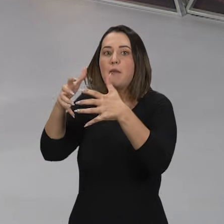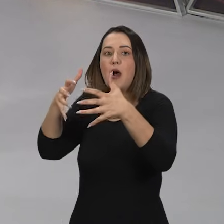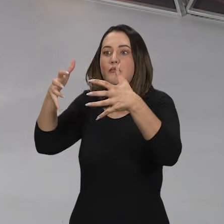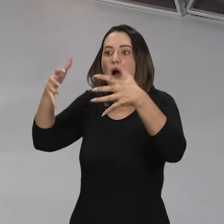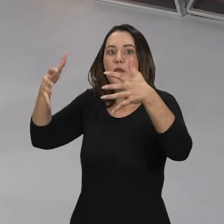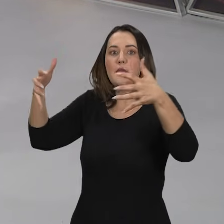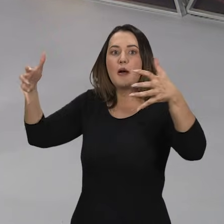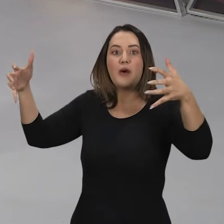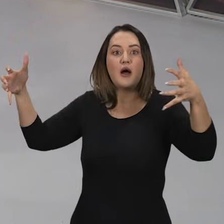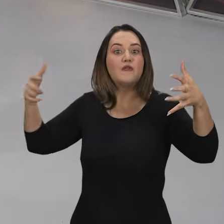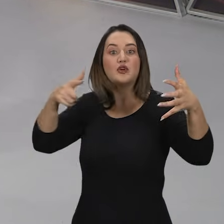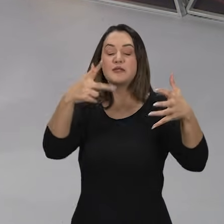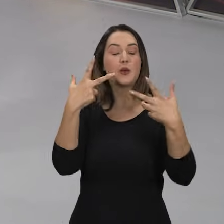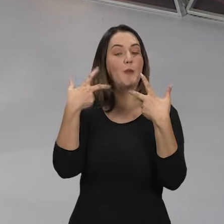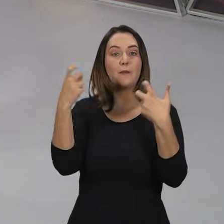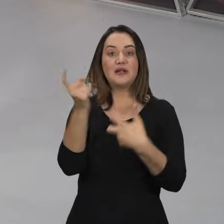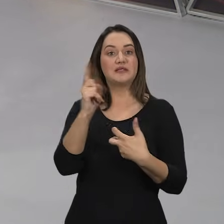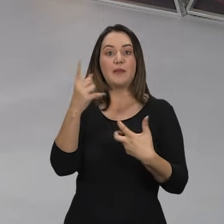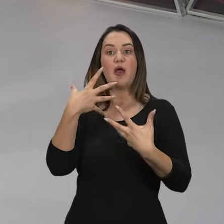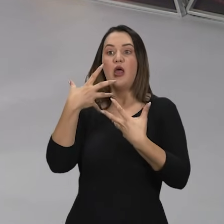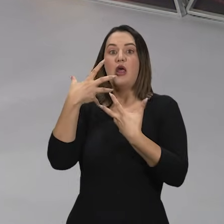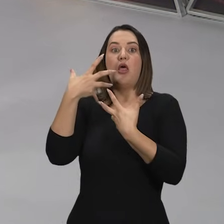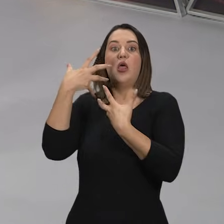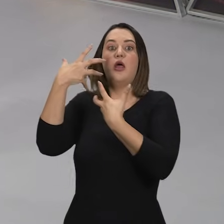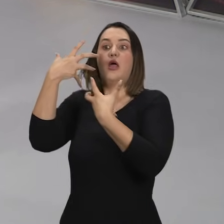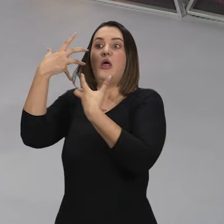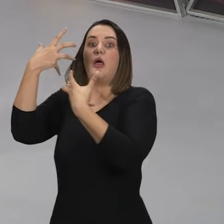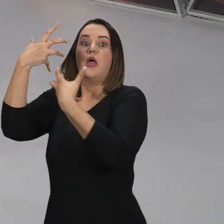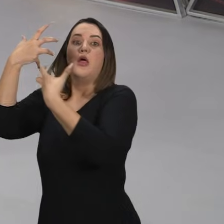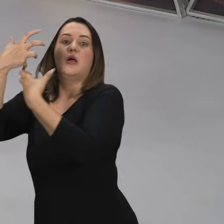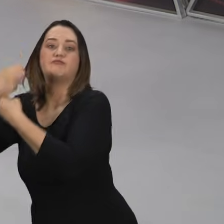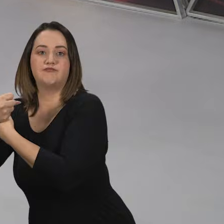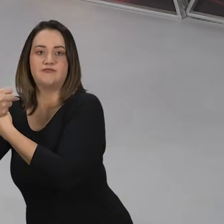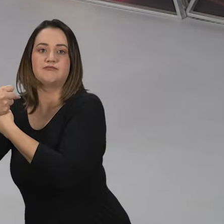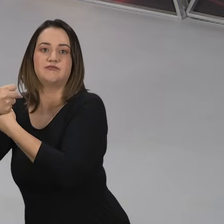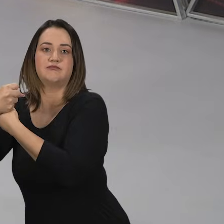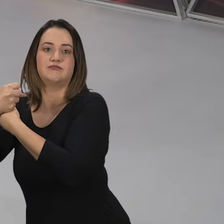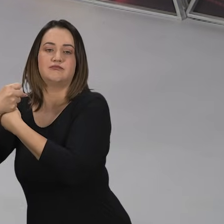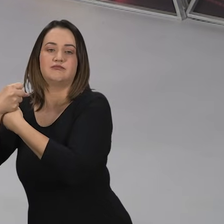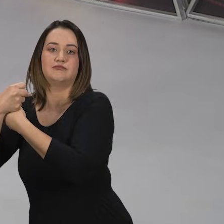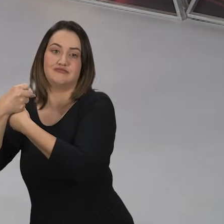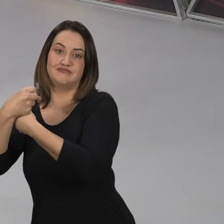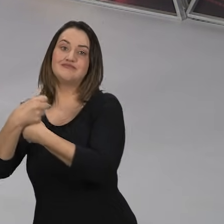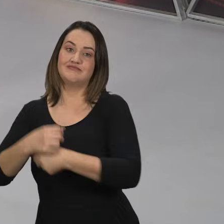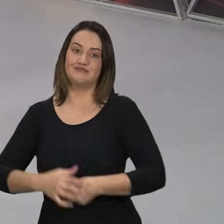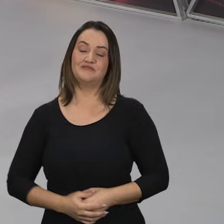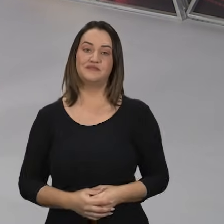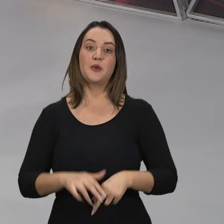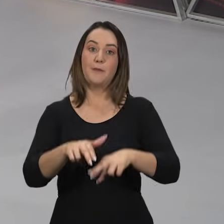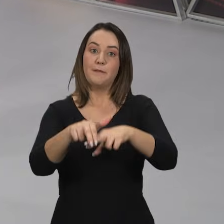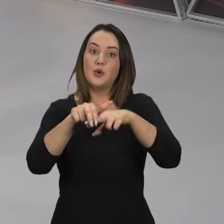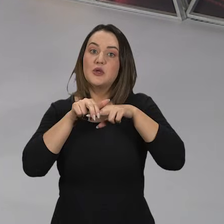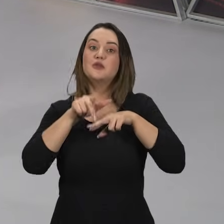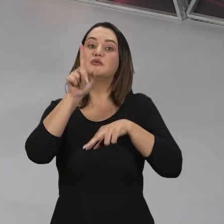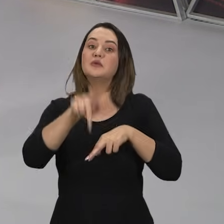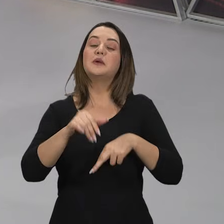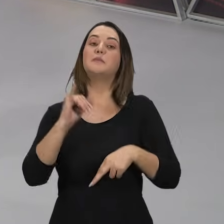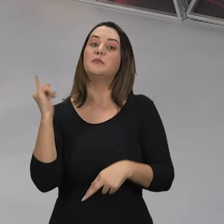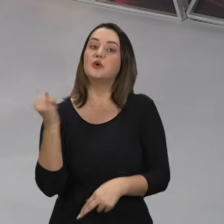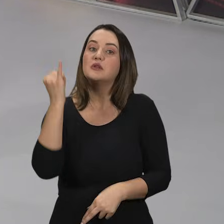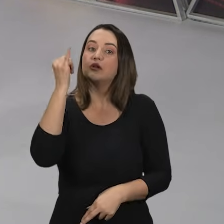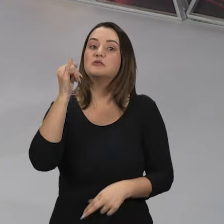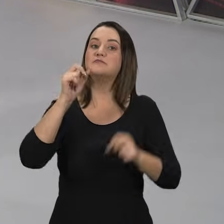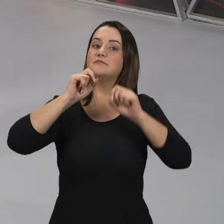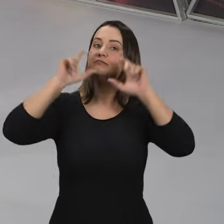você não percebe, quando vai perceber, já está preso, já está enrolado, já está nas mãos dele. Por isso,